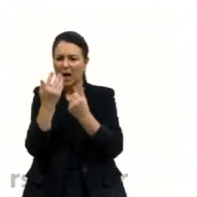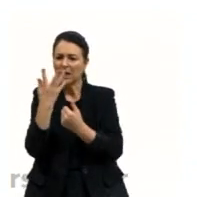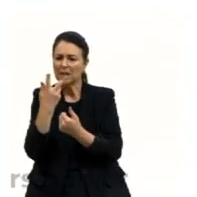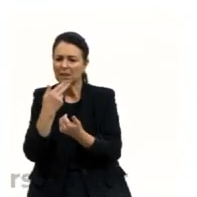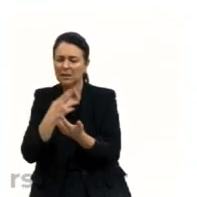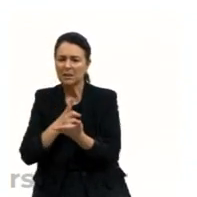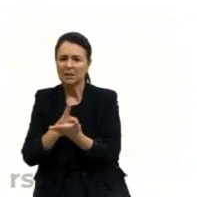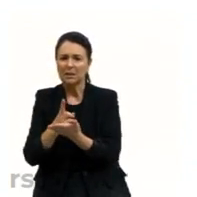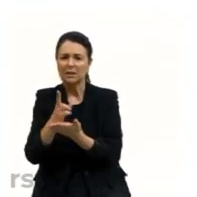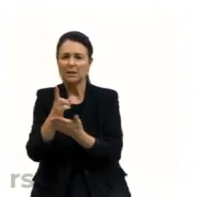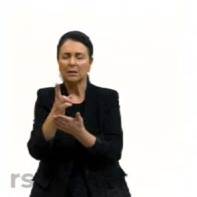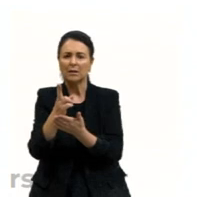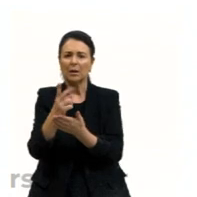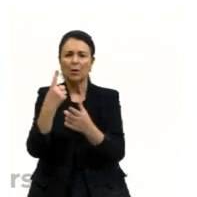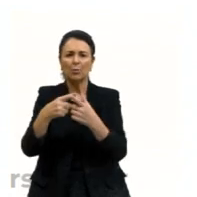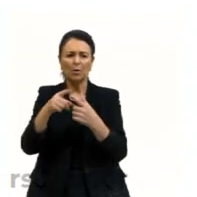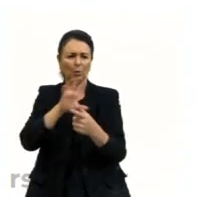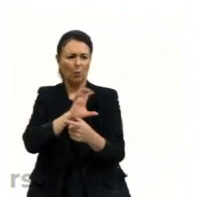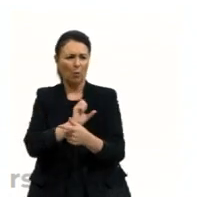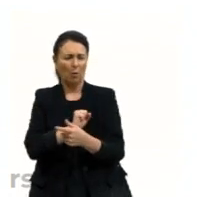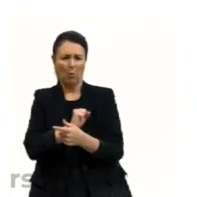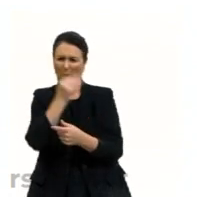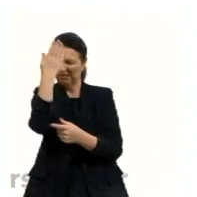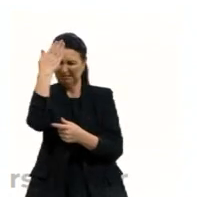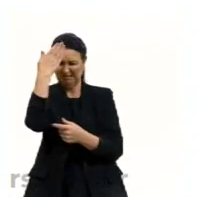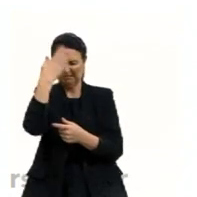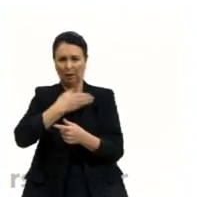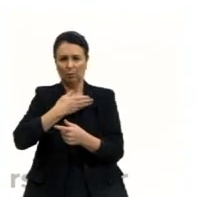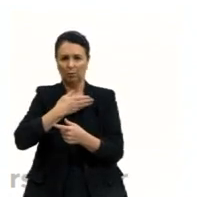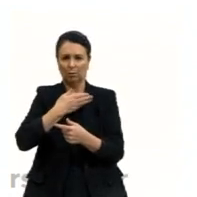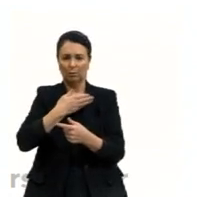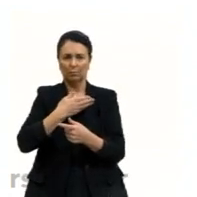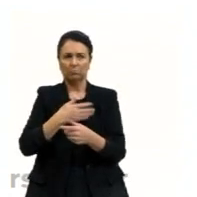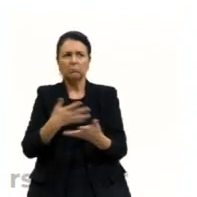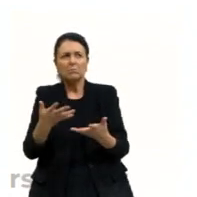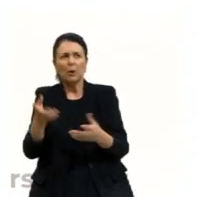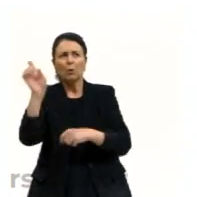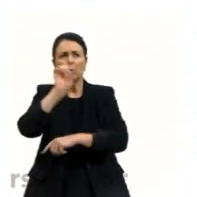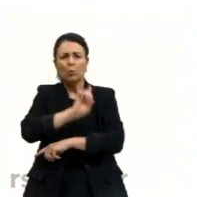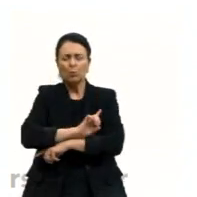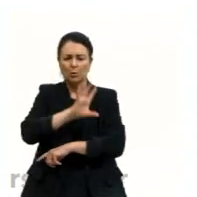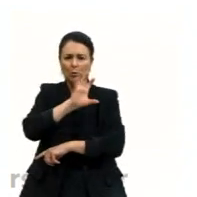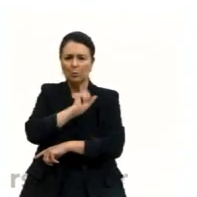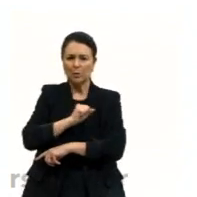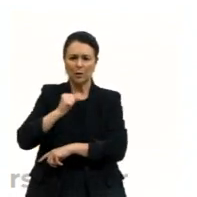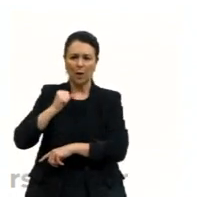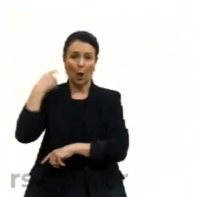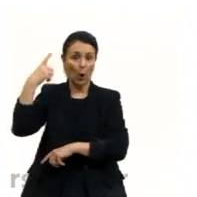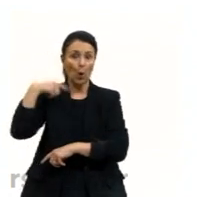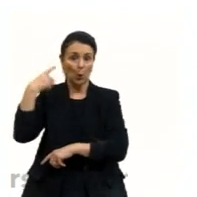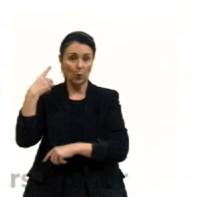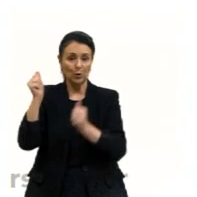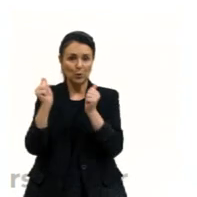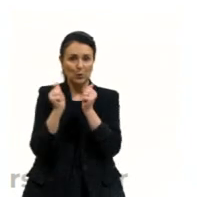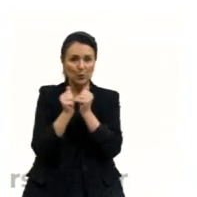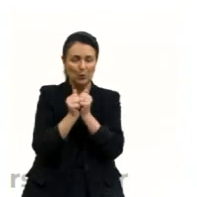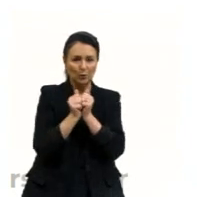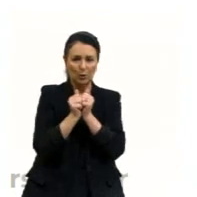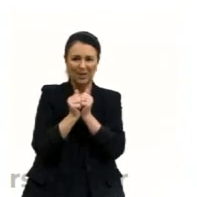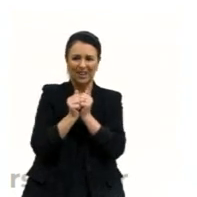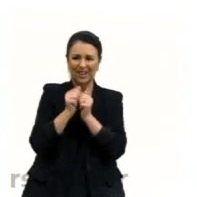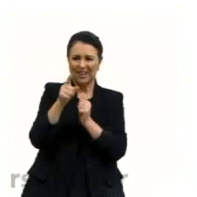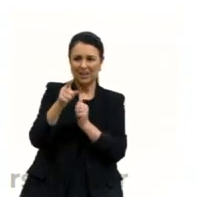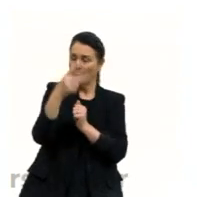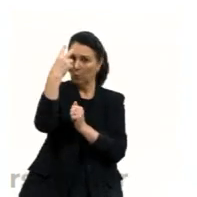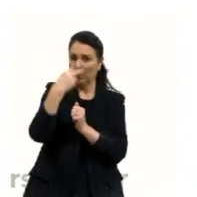eterna mas por que o amor é cego aconteceu que num certo dia o amor é loucura brincavam juntos aquele